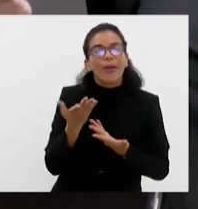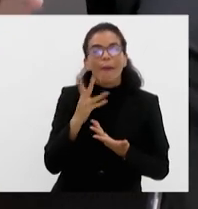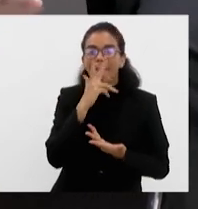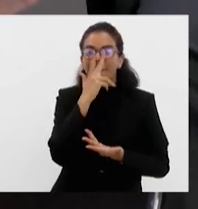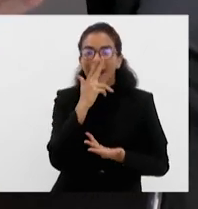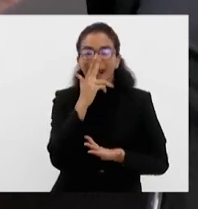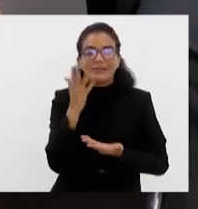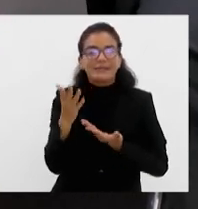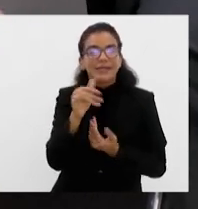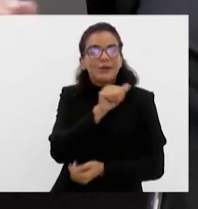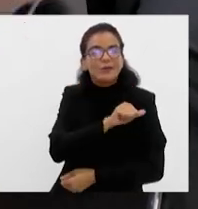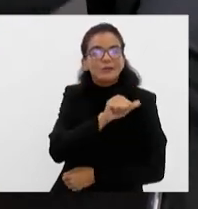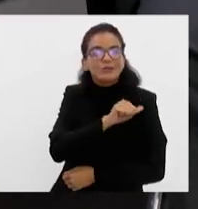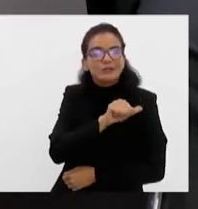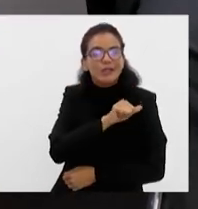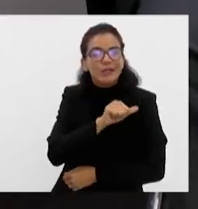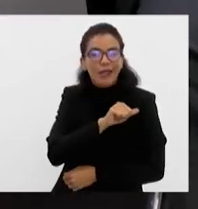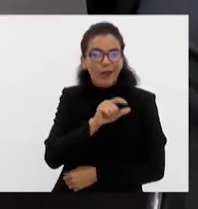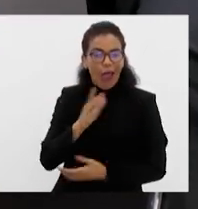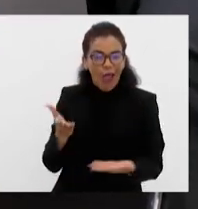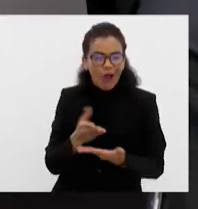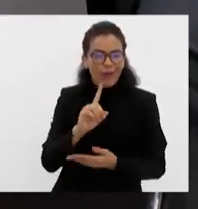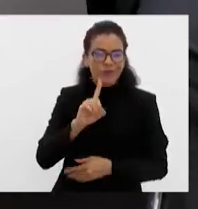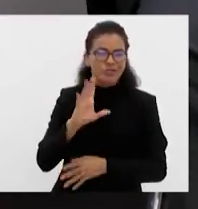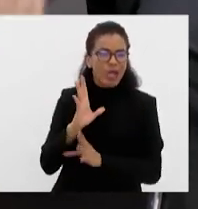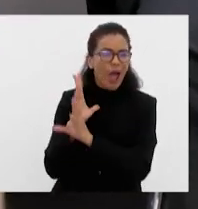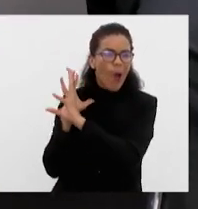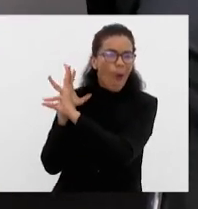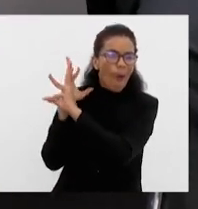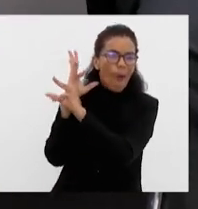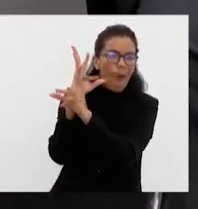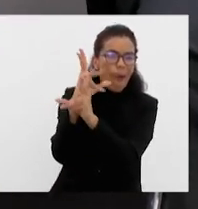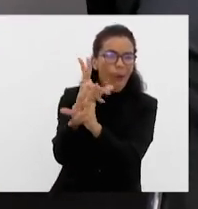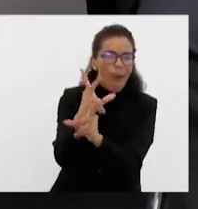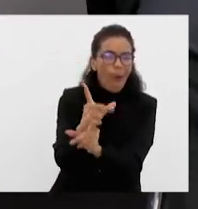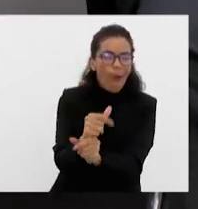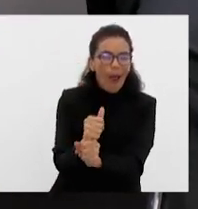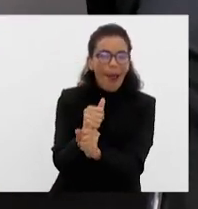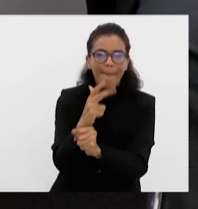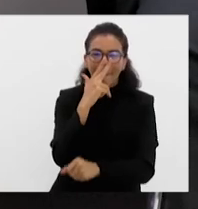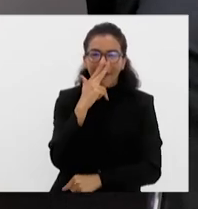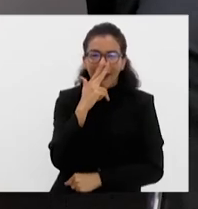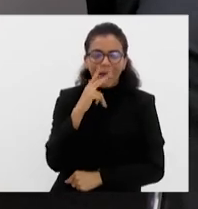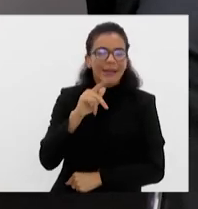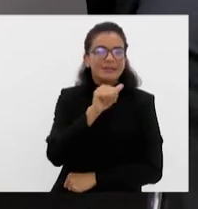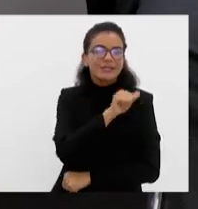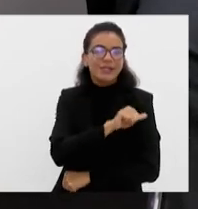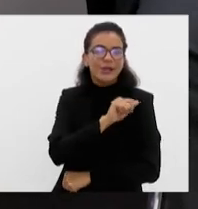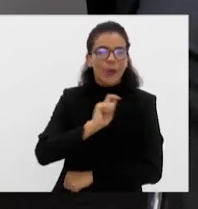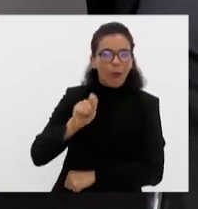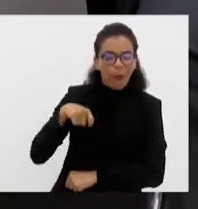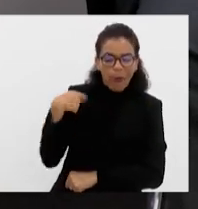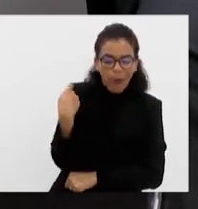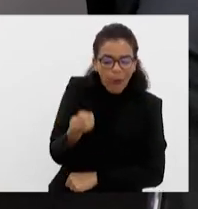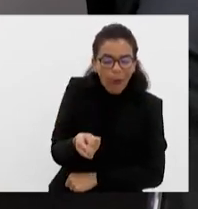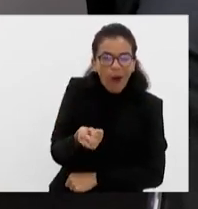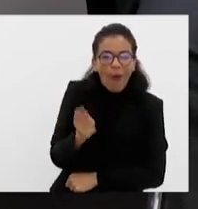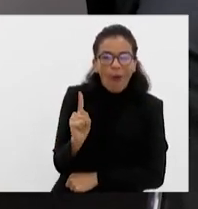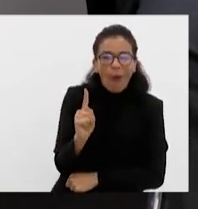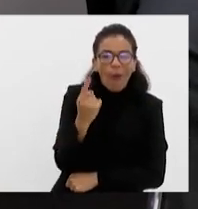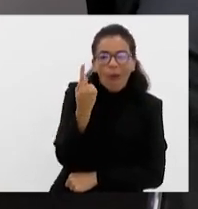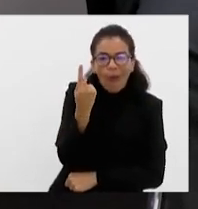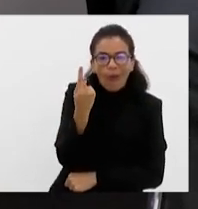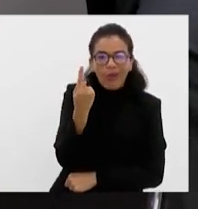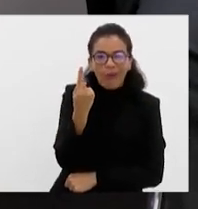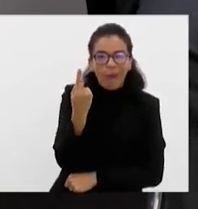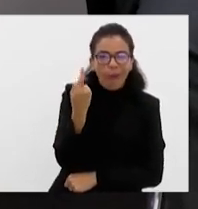neste governo, não, historicamente, como nós fôssemos a República Unitária do